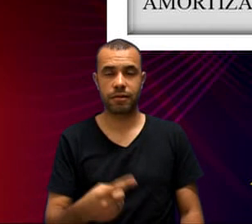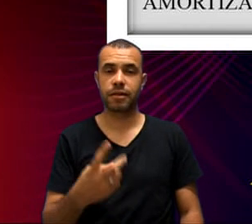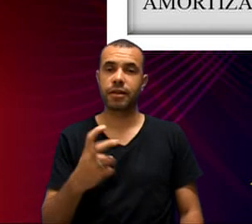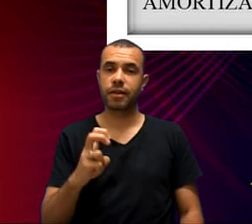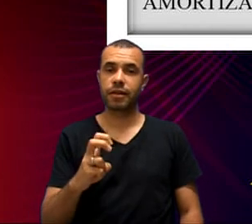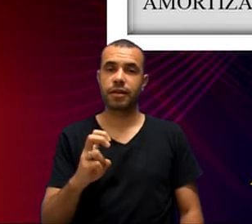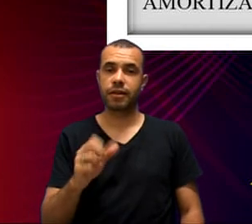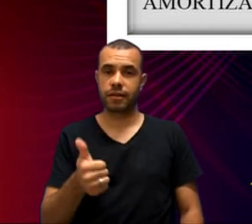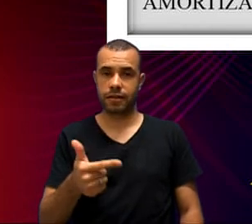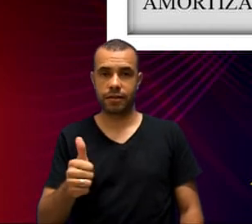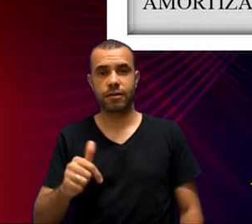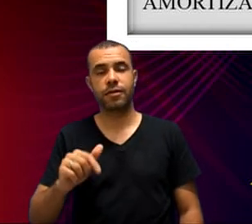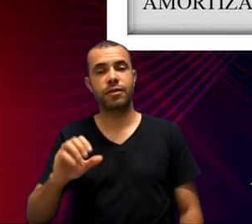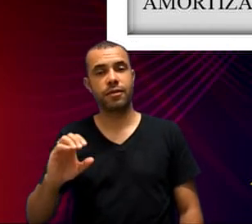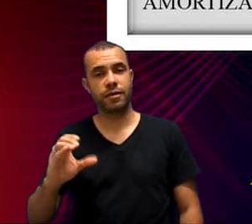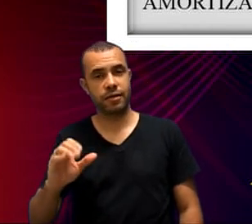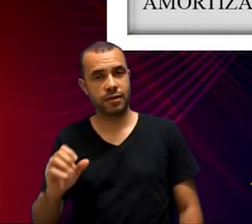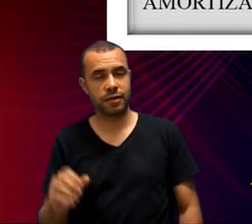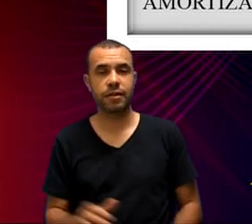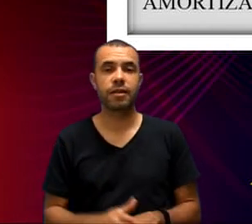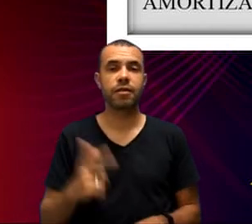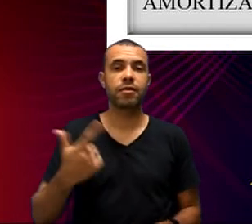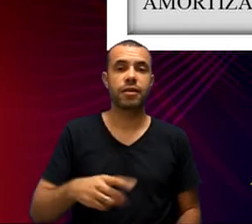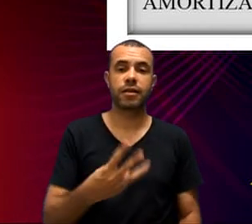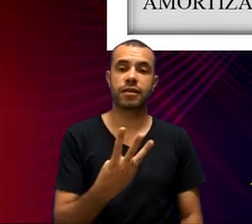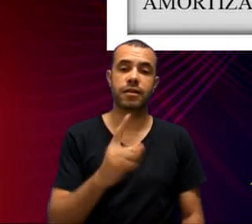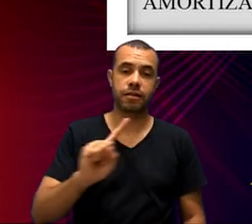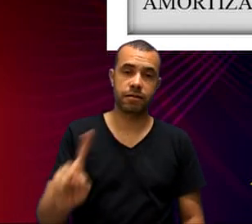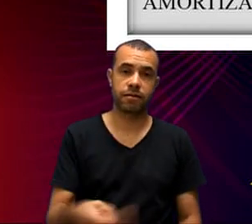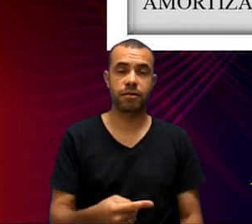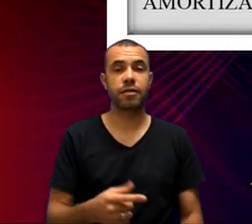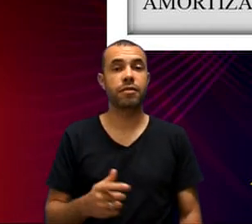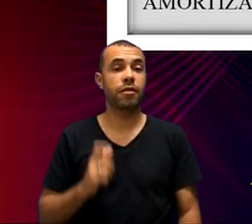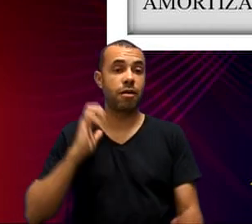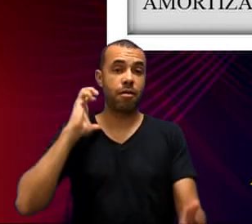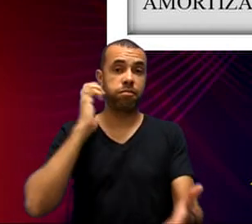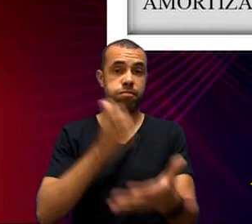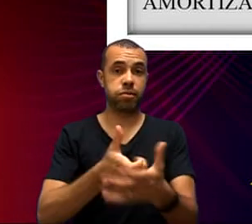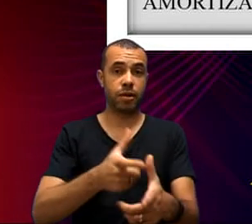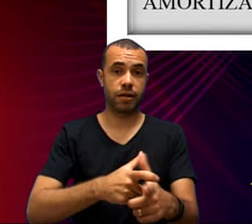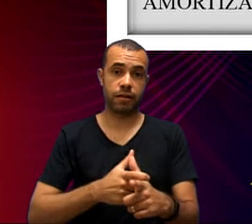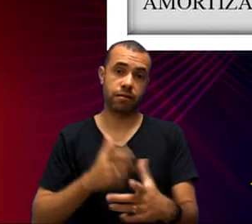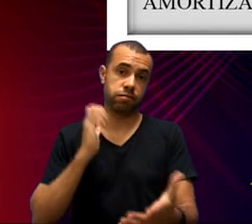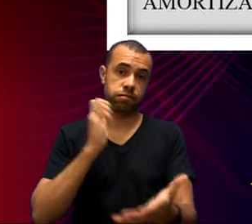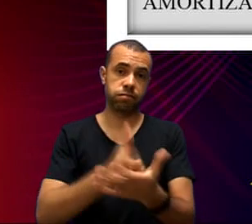R$ 5.512.58, tarifas bancárias R$ 3.000.000, e amortização da dívida de juros